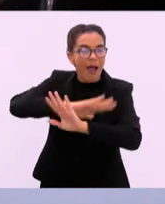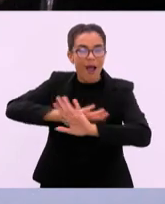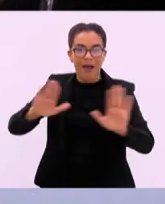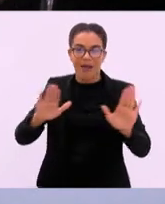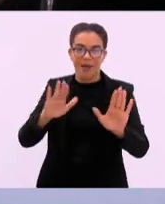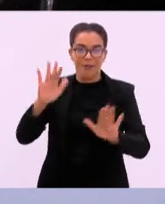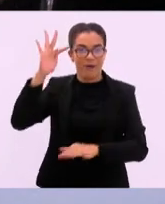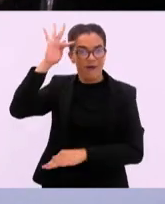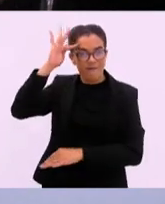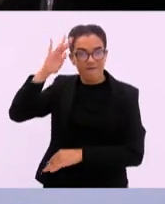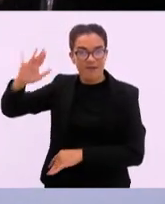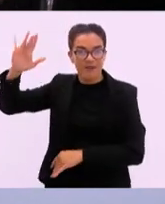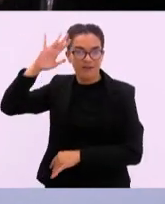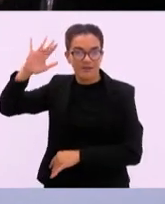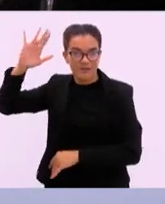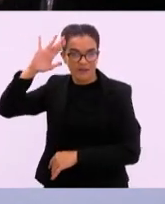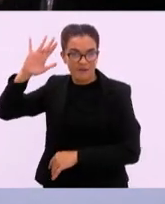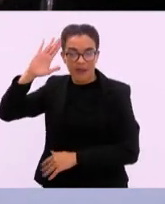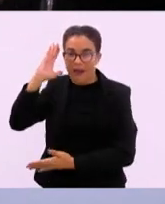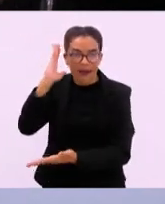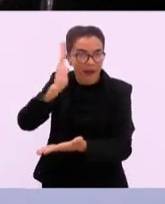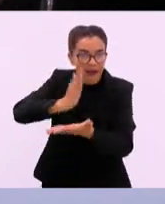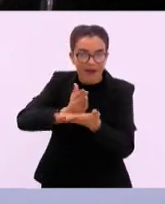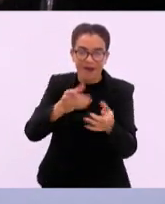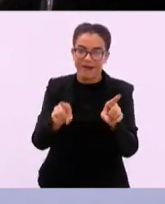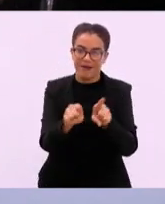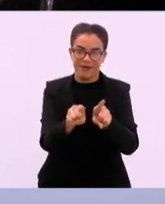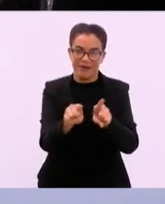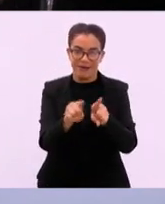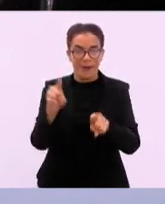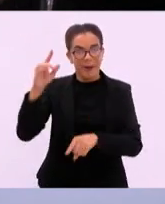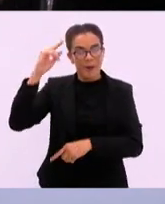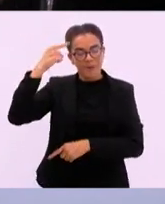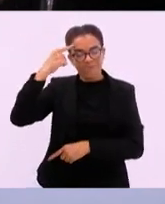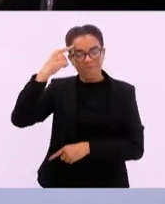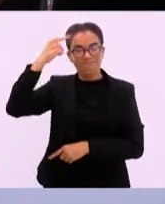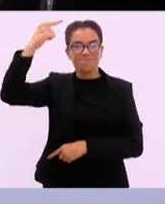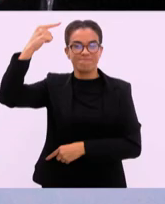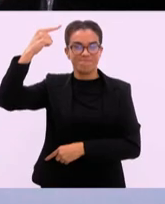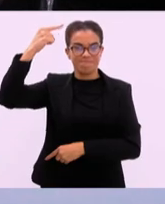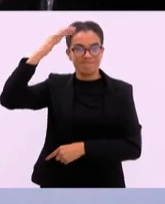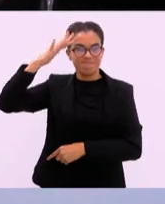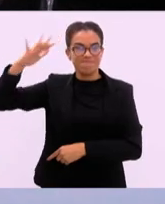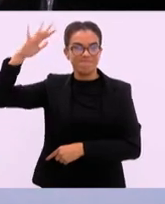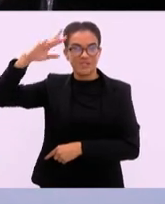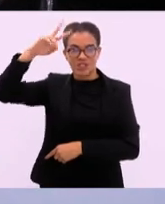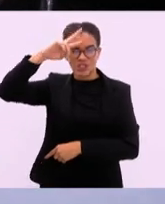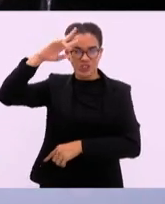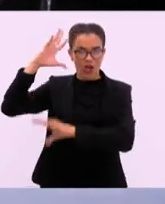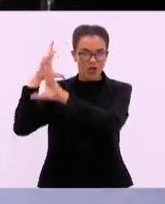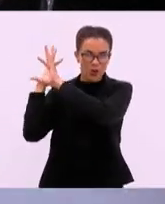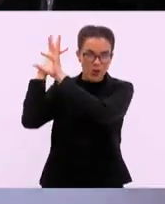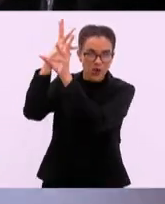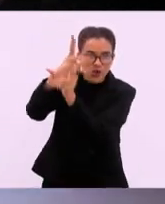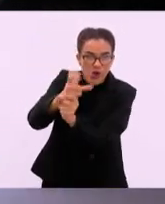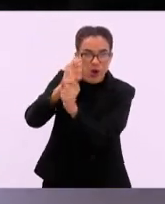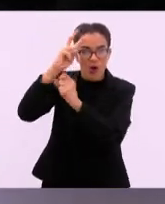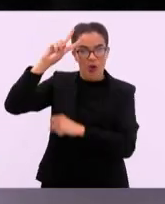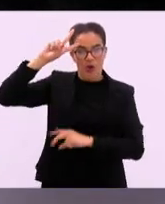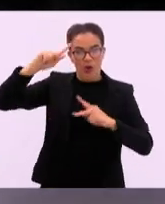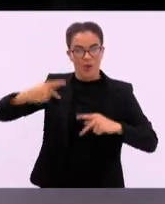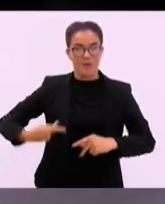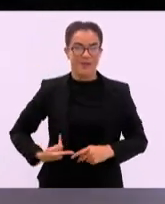E acabar com a filosofia é acabar com o pensamento histórico do ser humano e até o